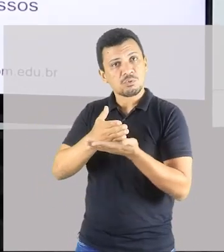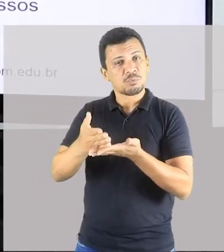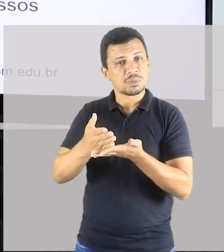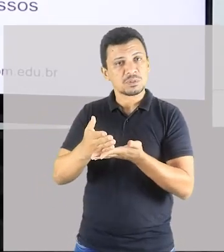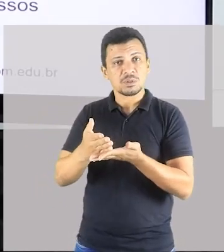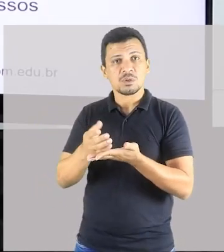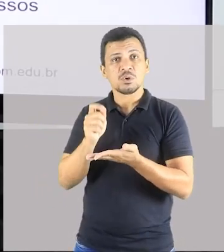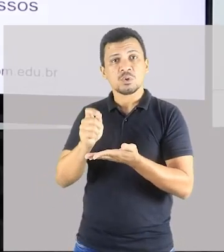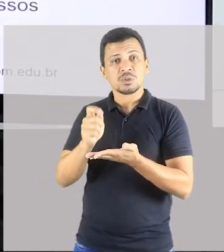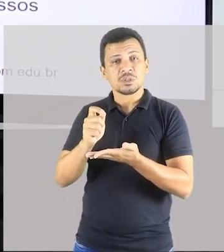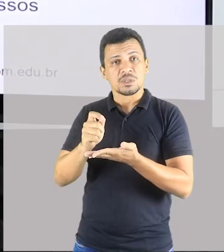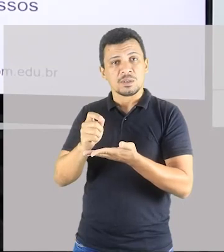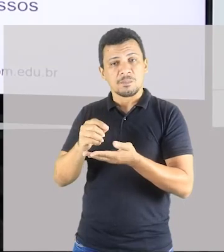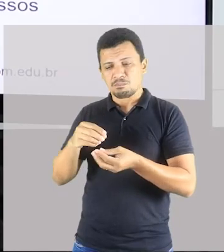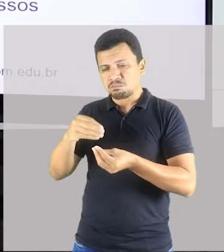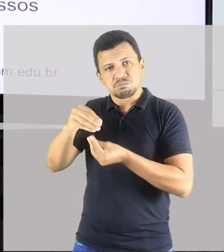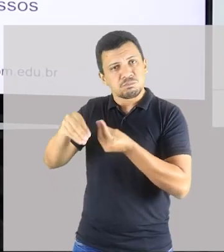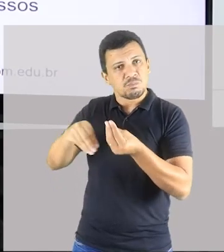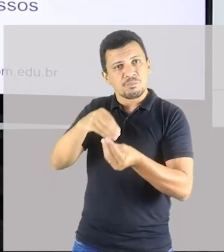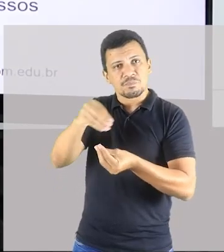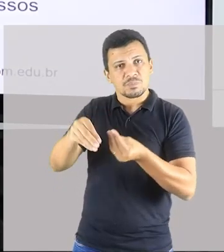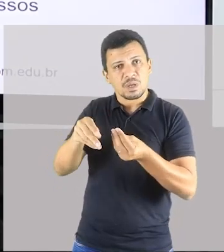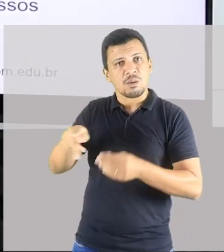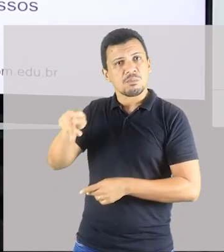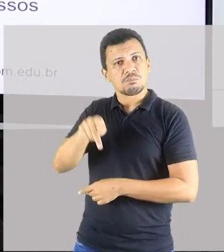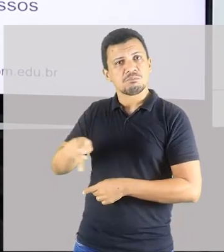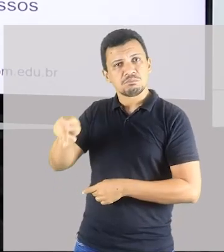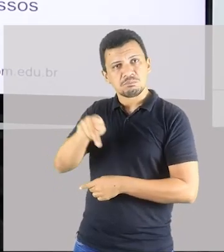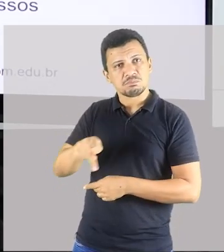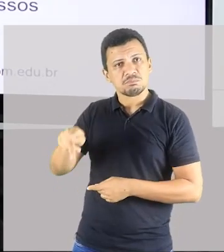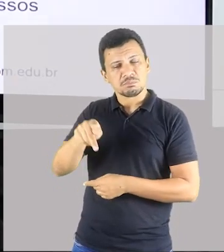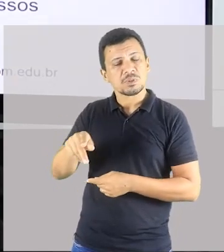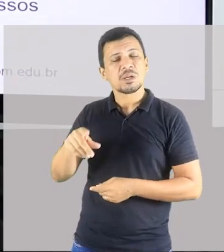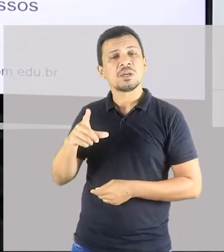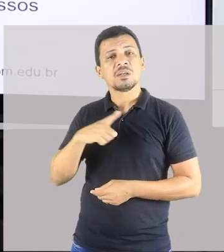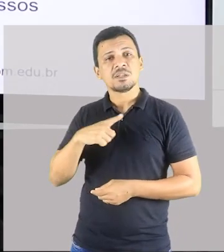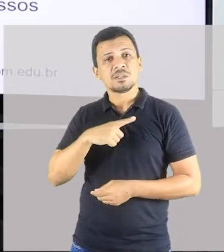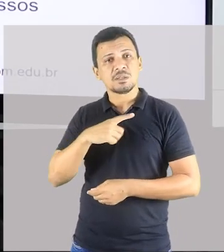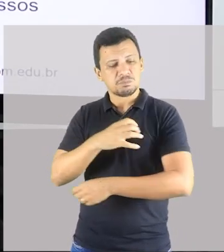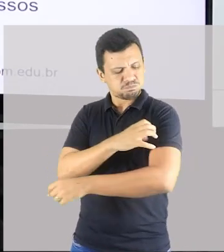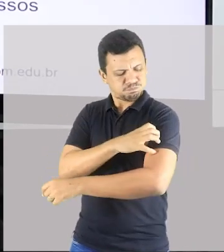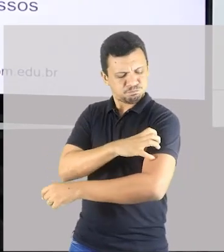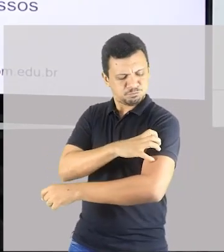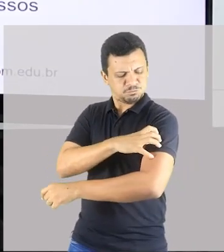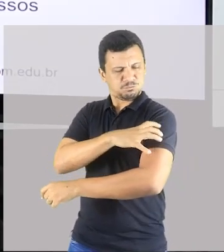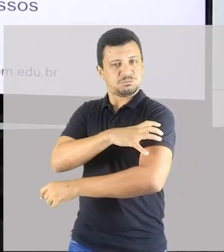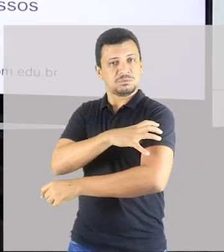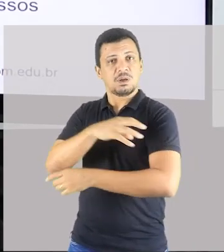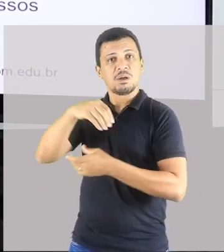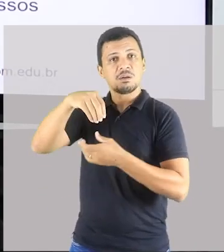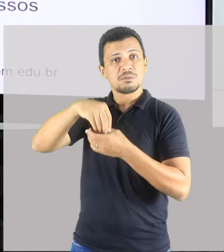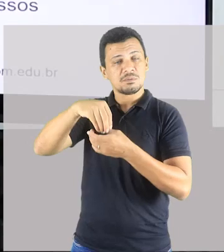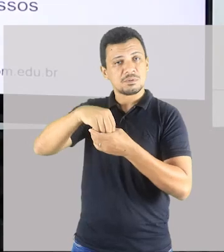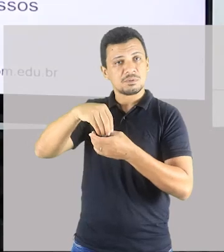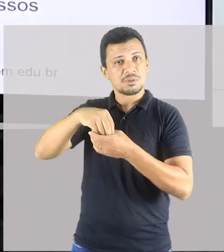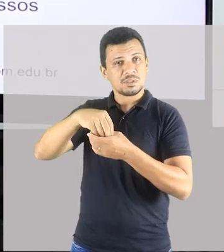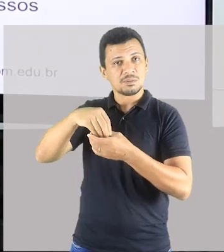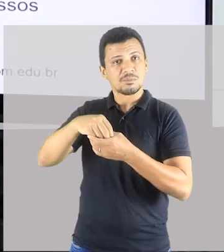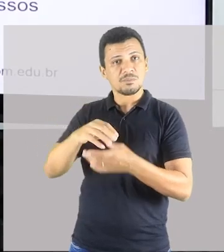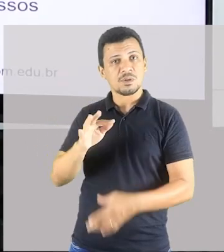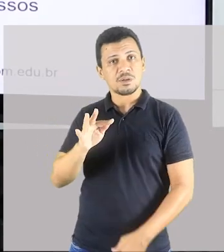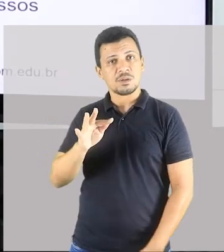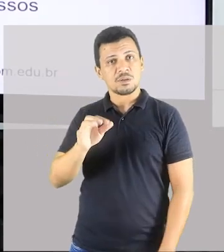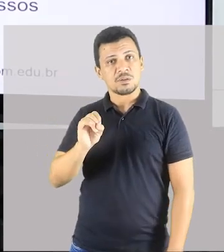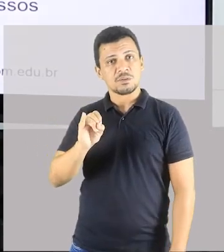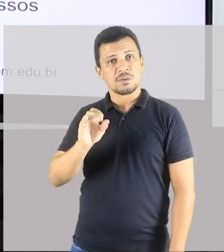faz aumentar a síntese proteica, isso aí vai ter mais filamentos dentro daquela